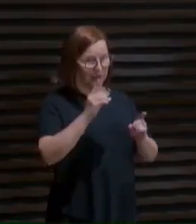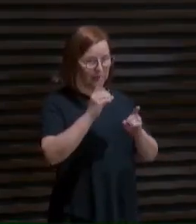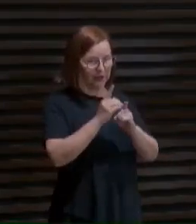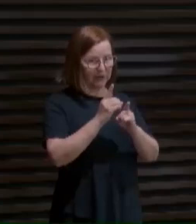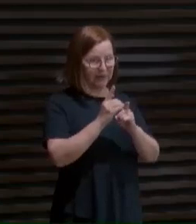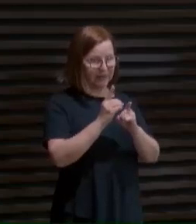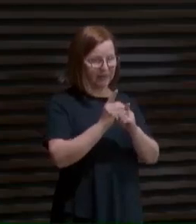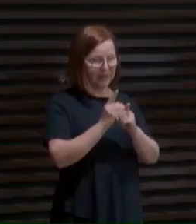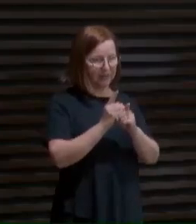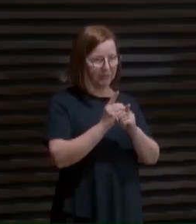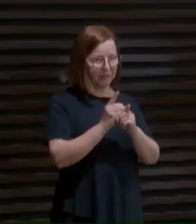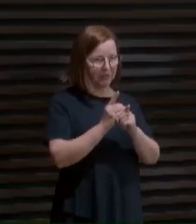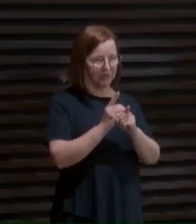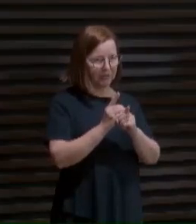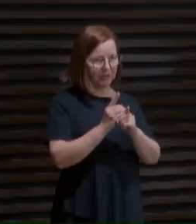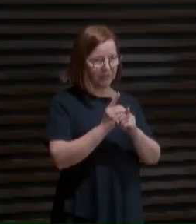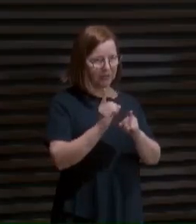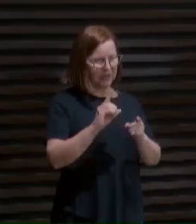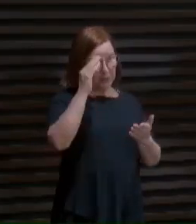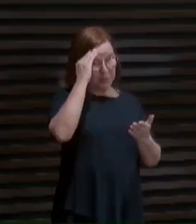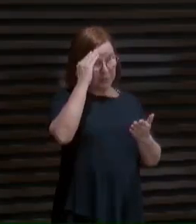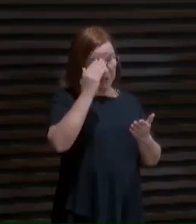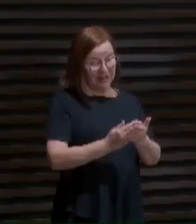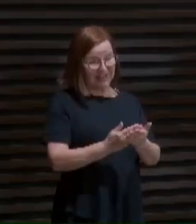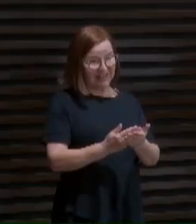foram realmente crentes até o Pentecostes.